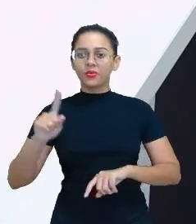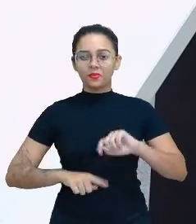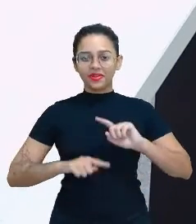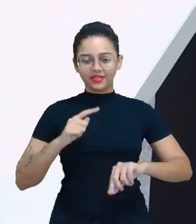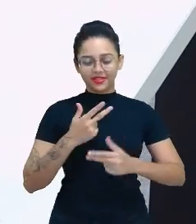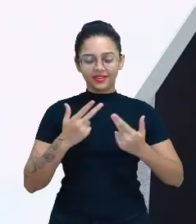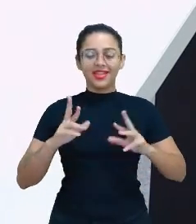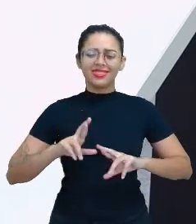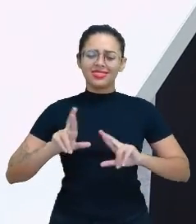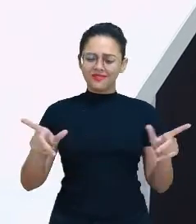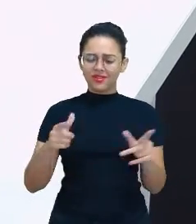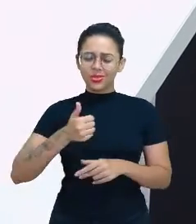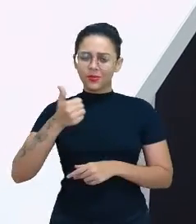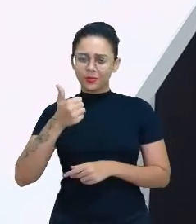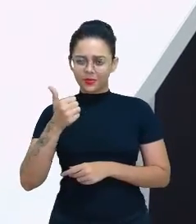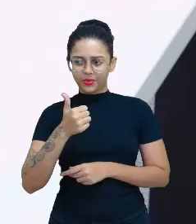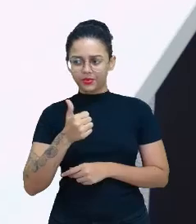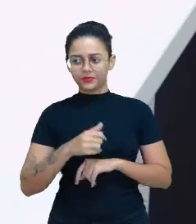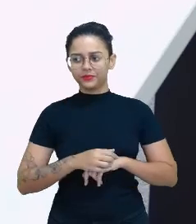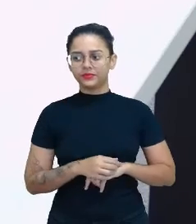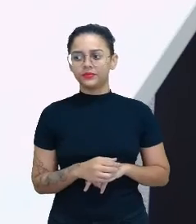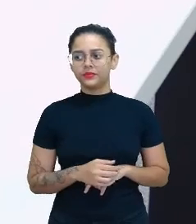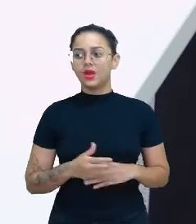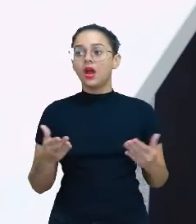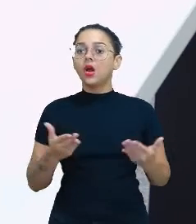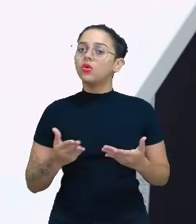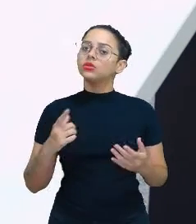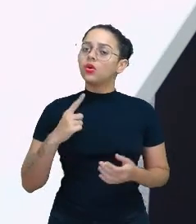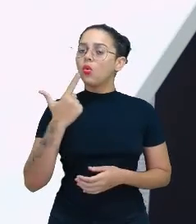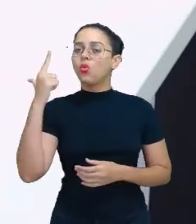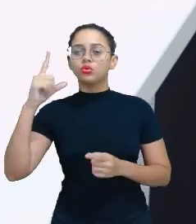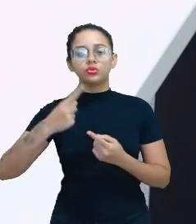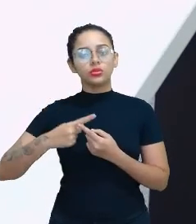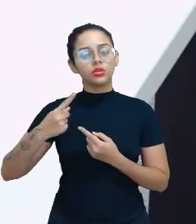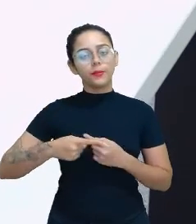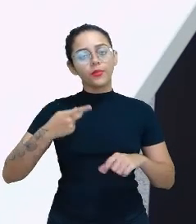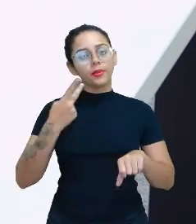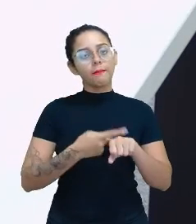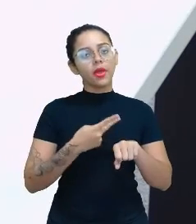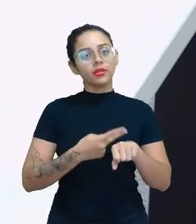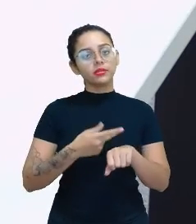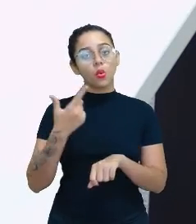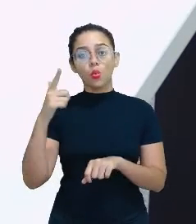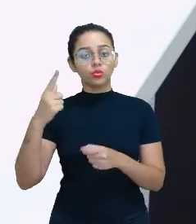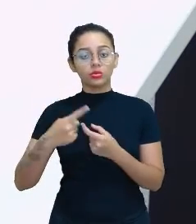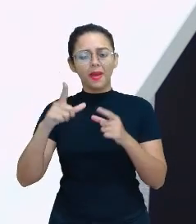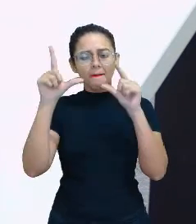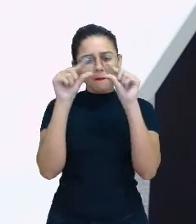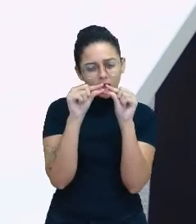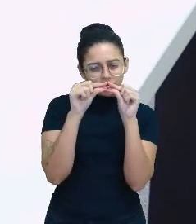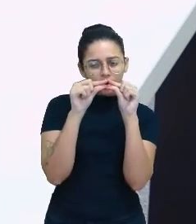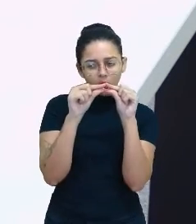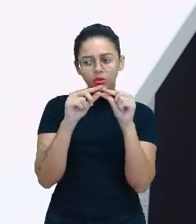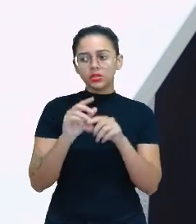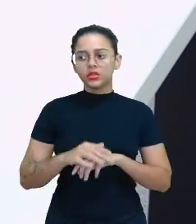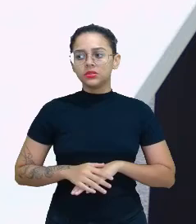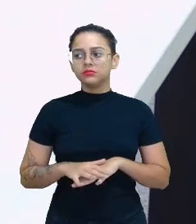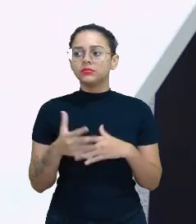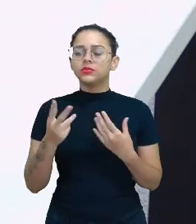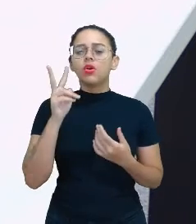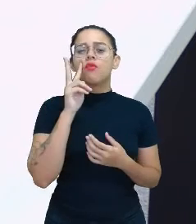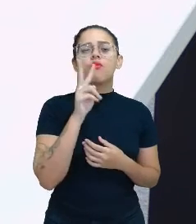que é diferente do primeiro aqui a gente tem outro tipo de pedrinha ou uma pedrinha menor como nós vemos aqui